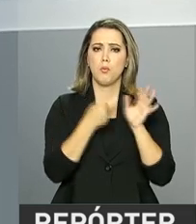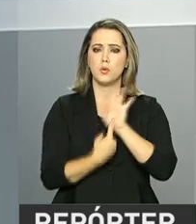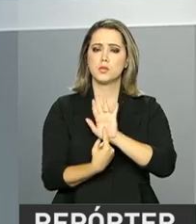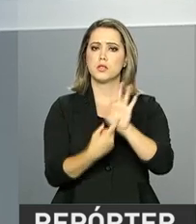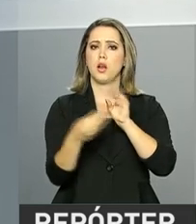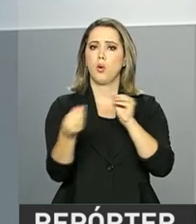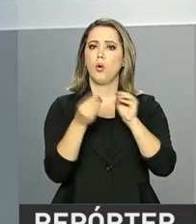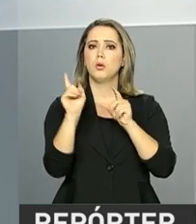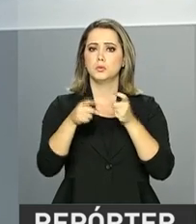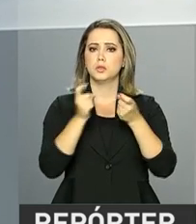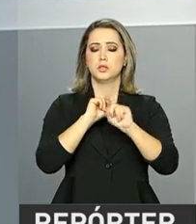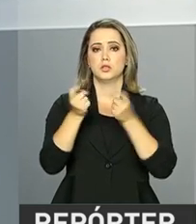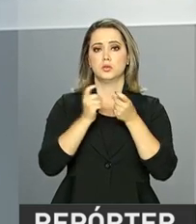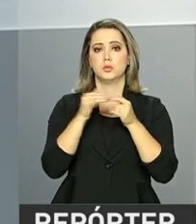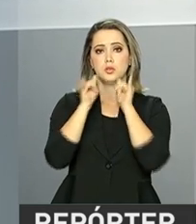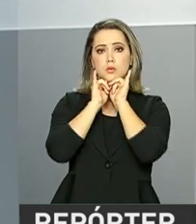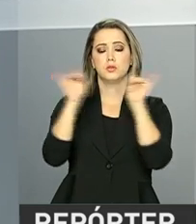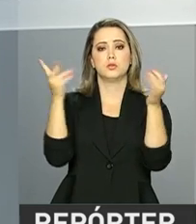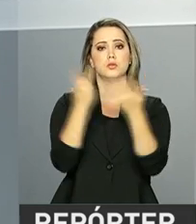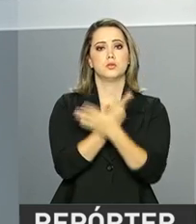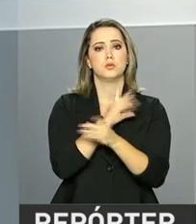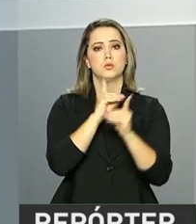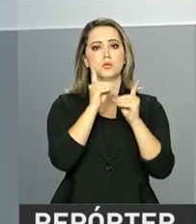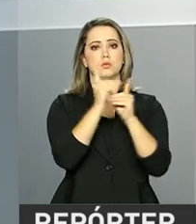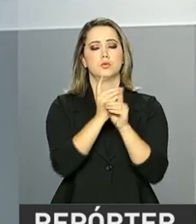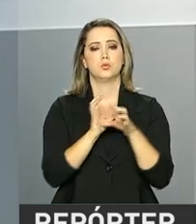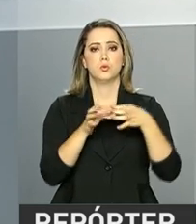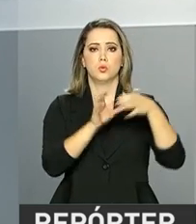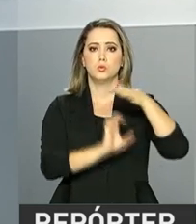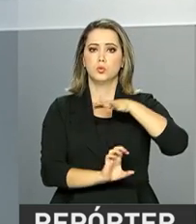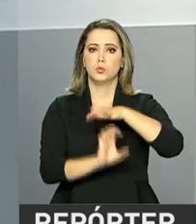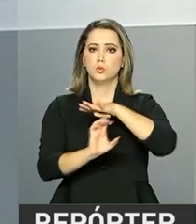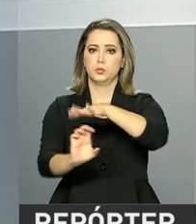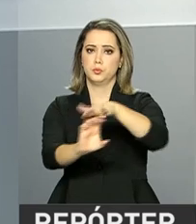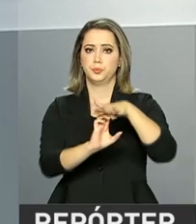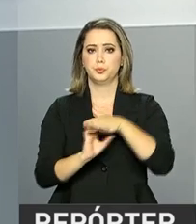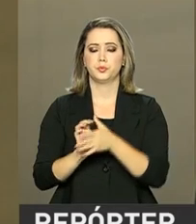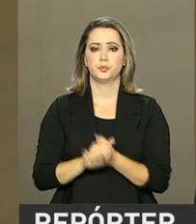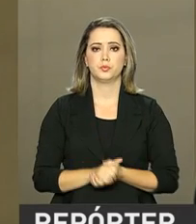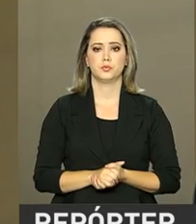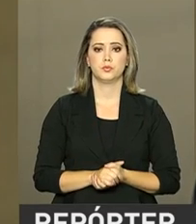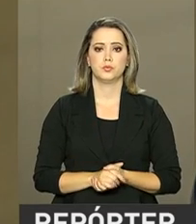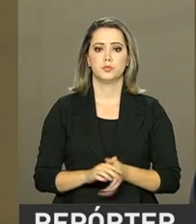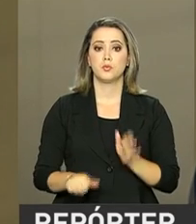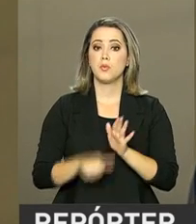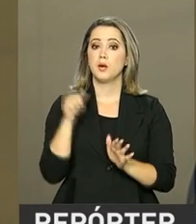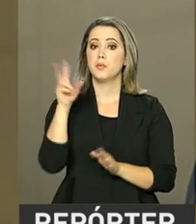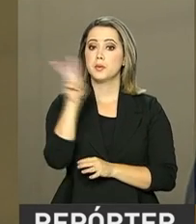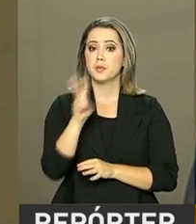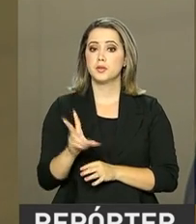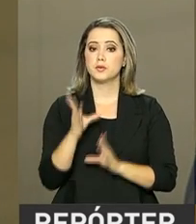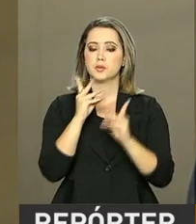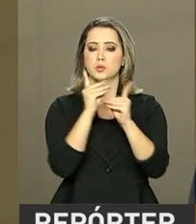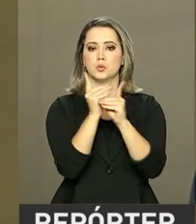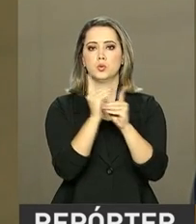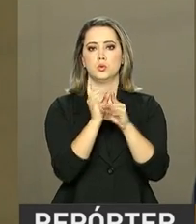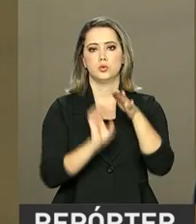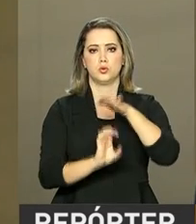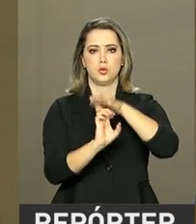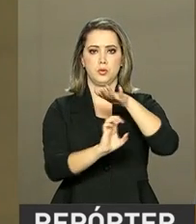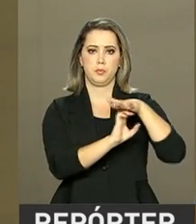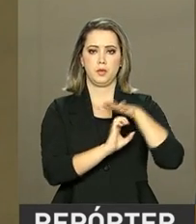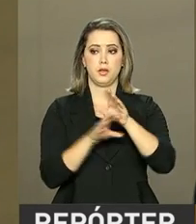administrada o an foi feito durante encontro com investidores foi o primeiro encontro com investidores realizado pela